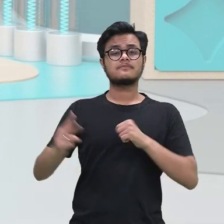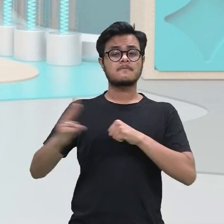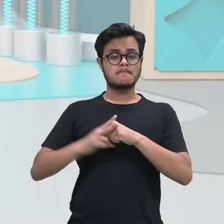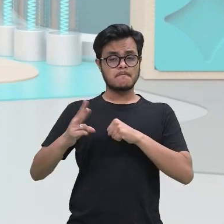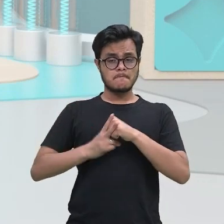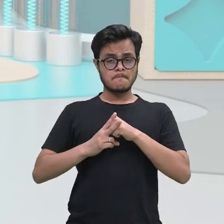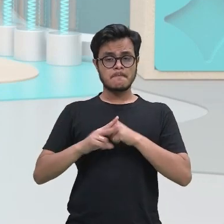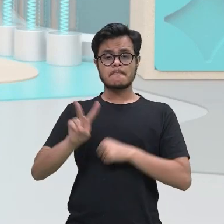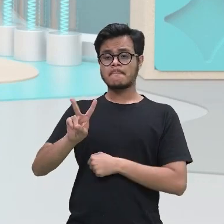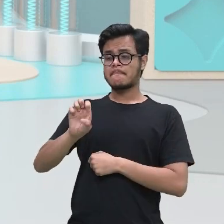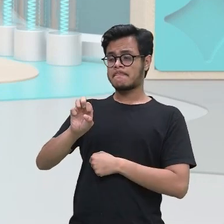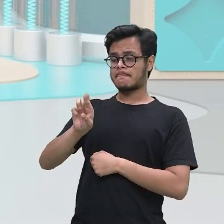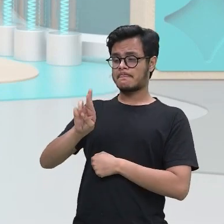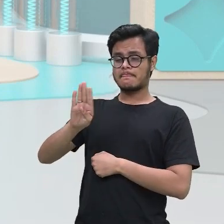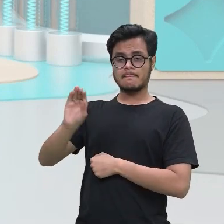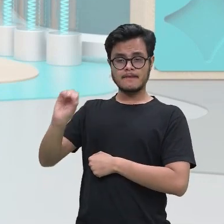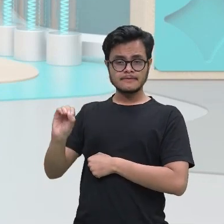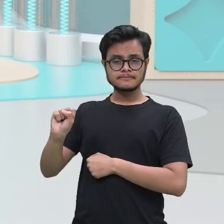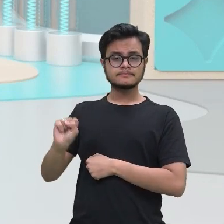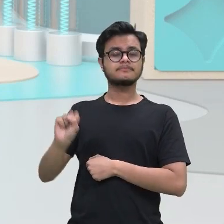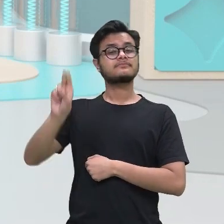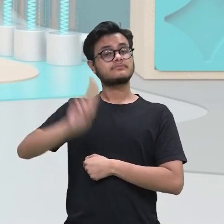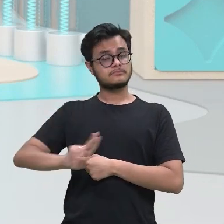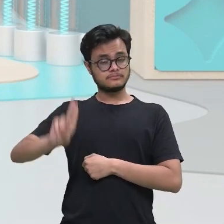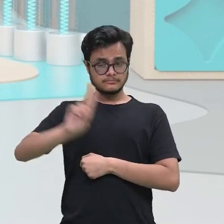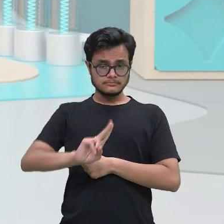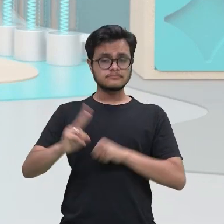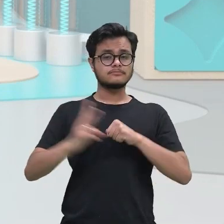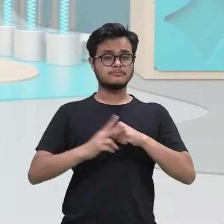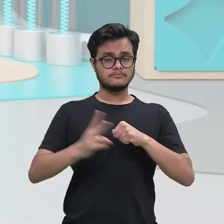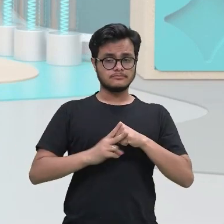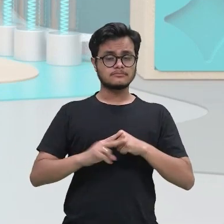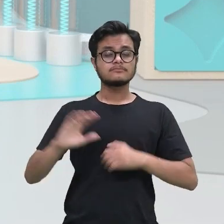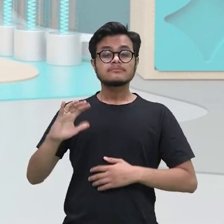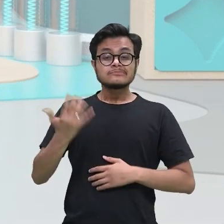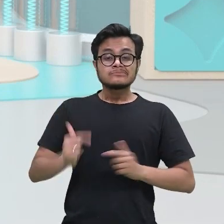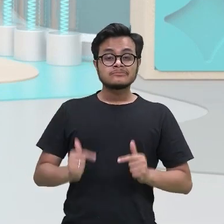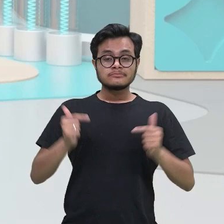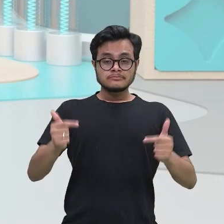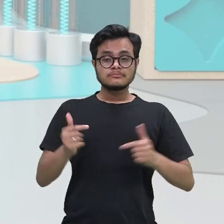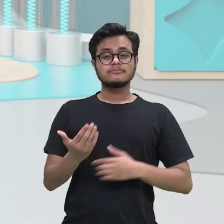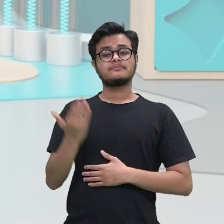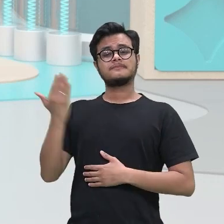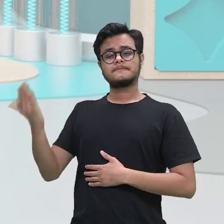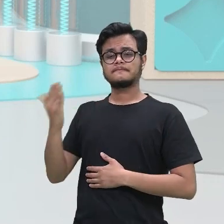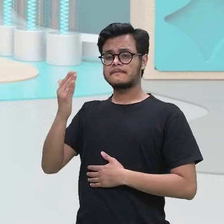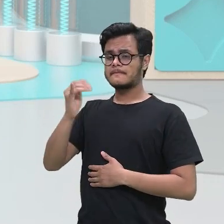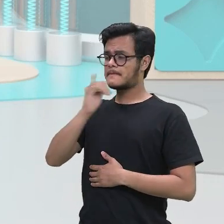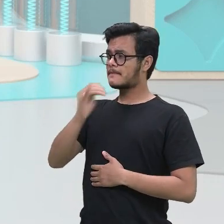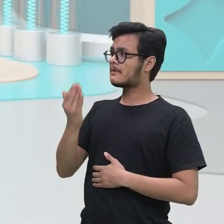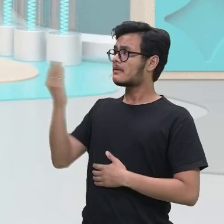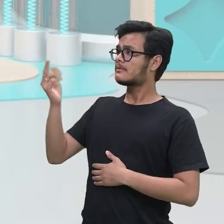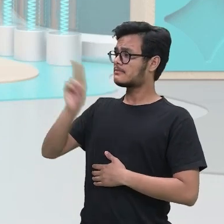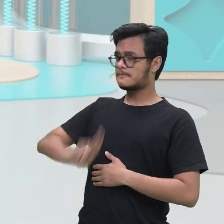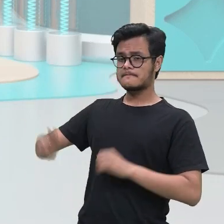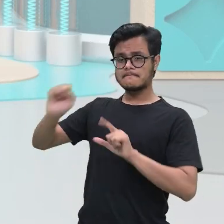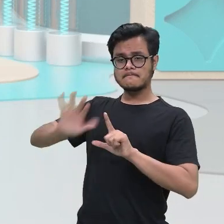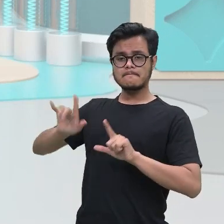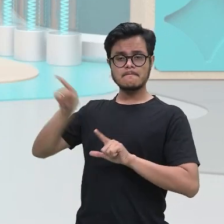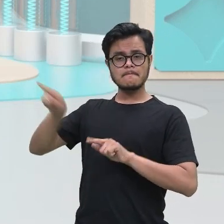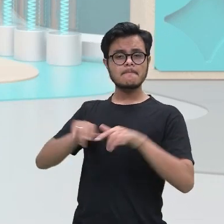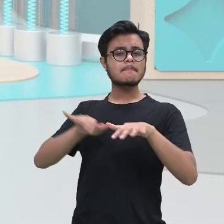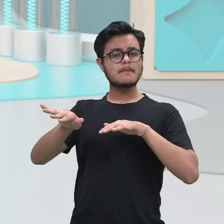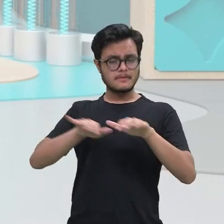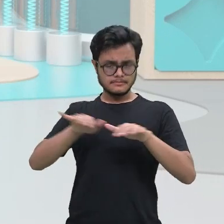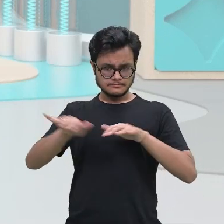verbo. O verbo, ele vai indicar esses estados. Como essa imagem que você está observando aqui.